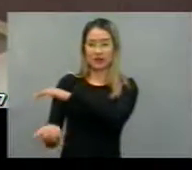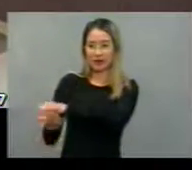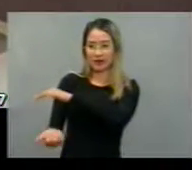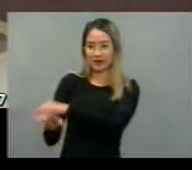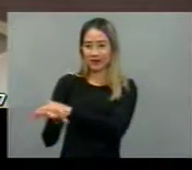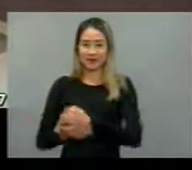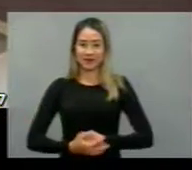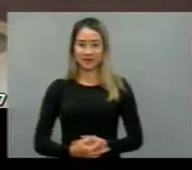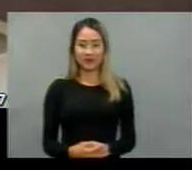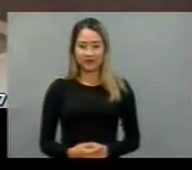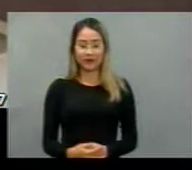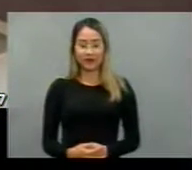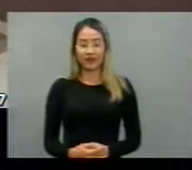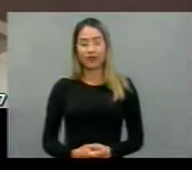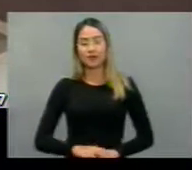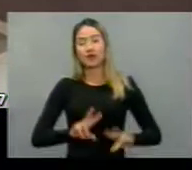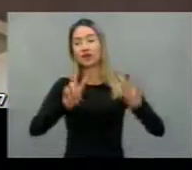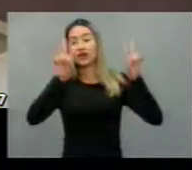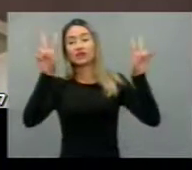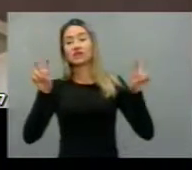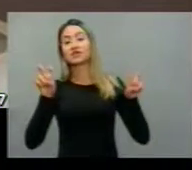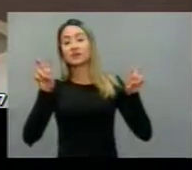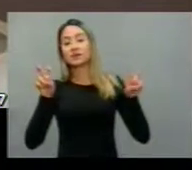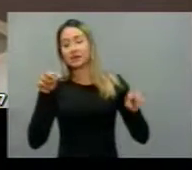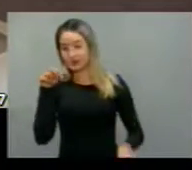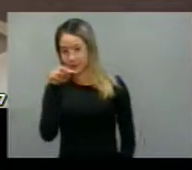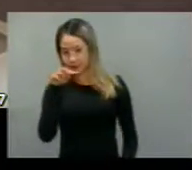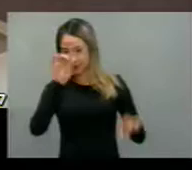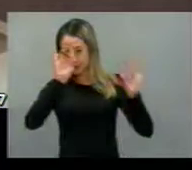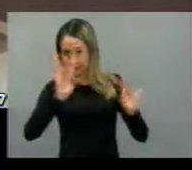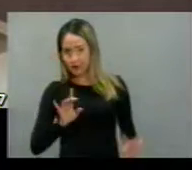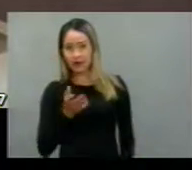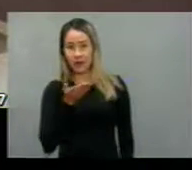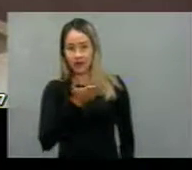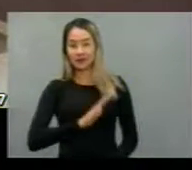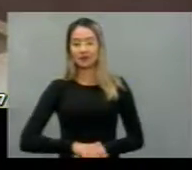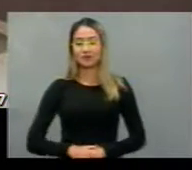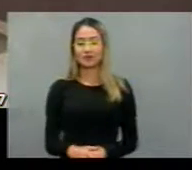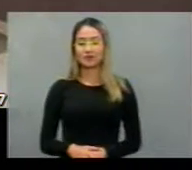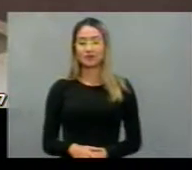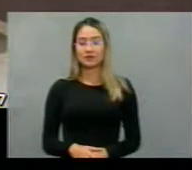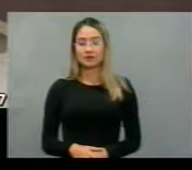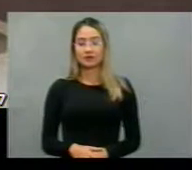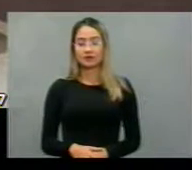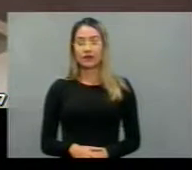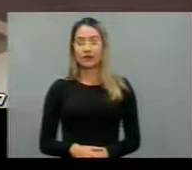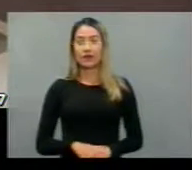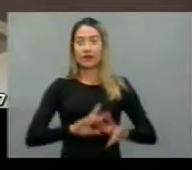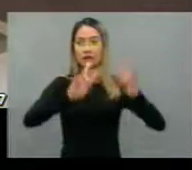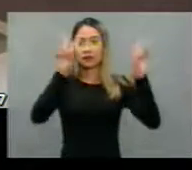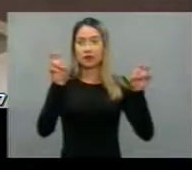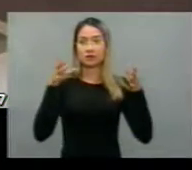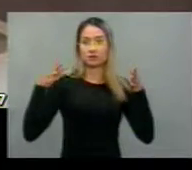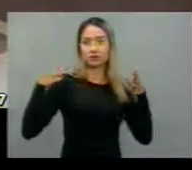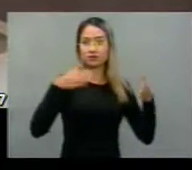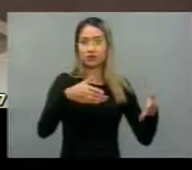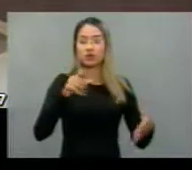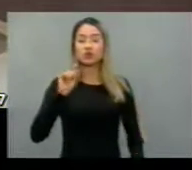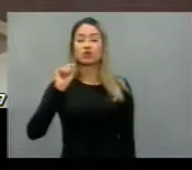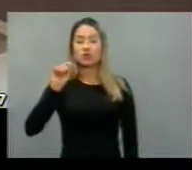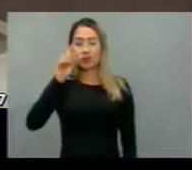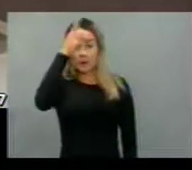queria enfrentar este tema, em especial, o da relação entre corruptos e